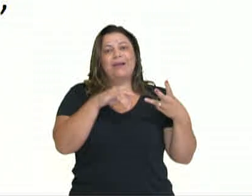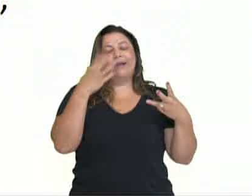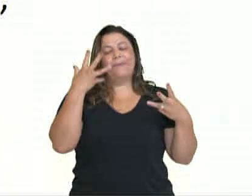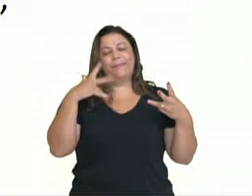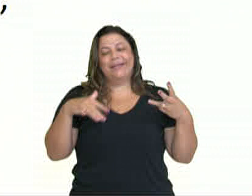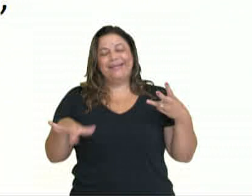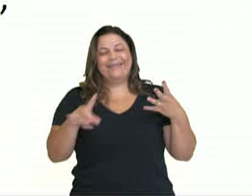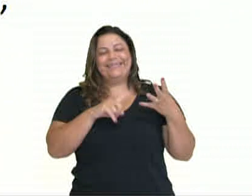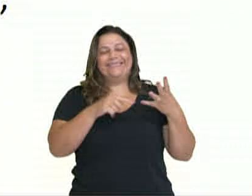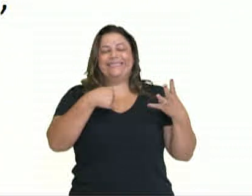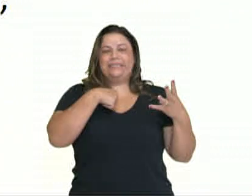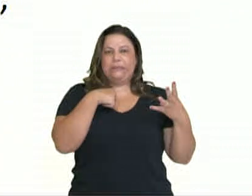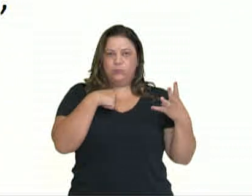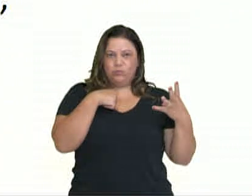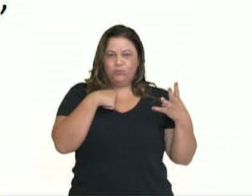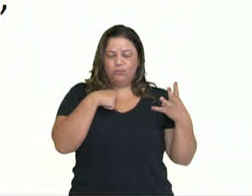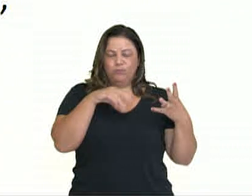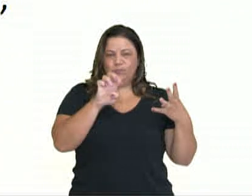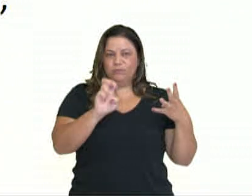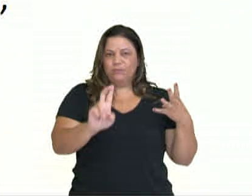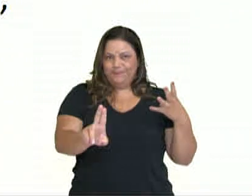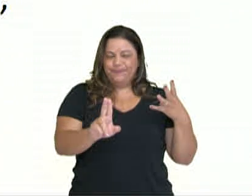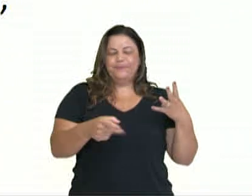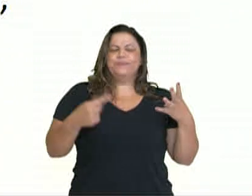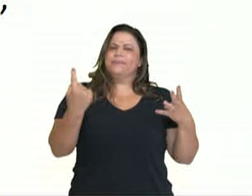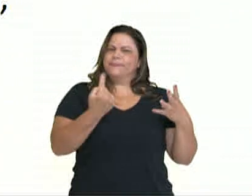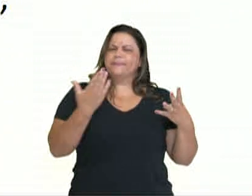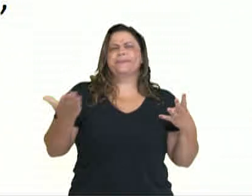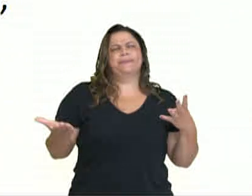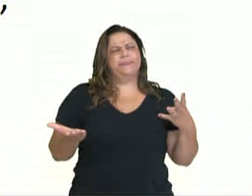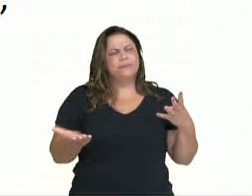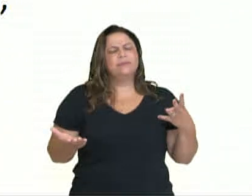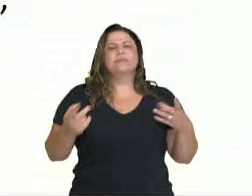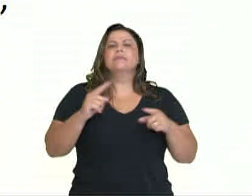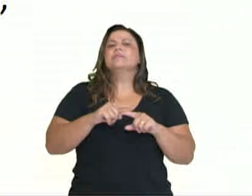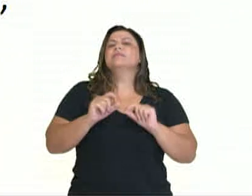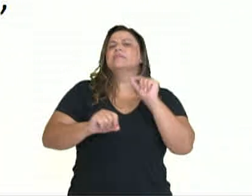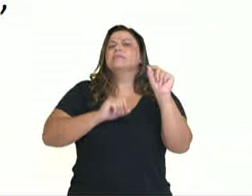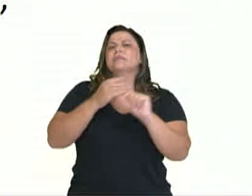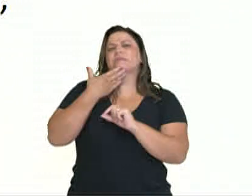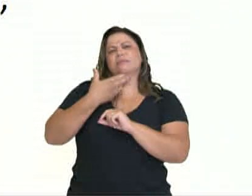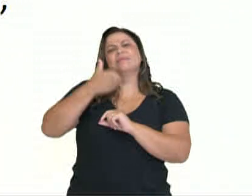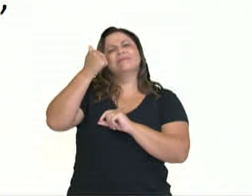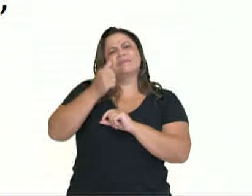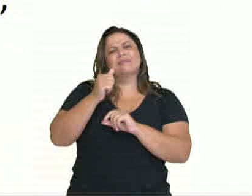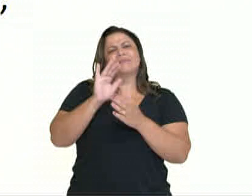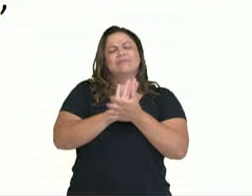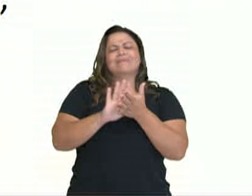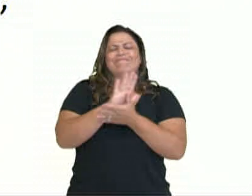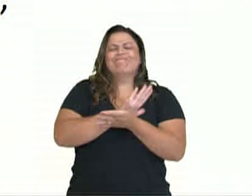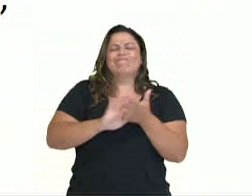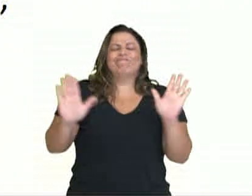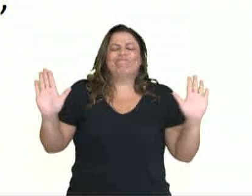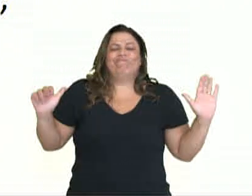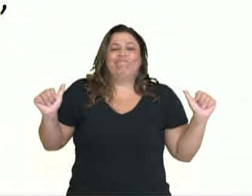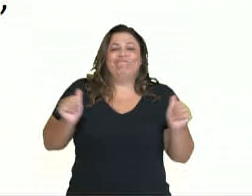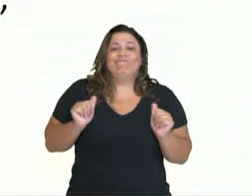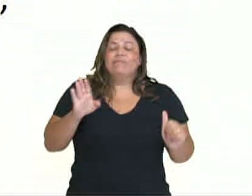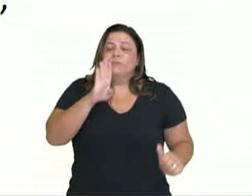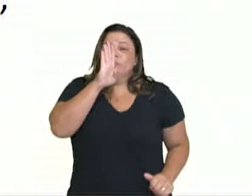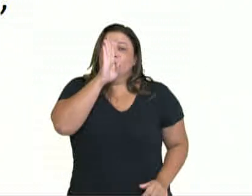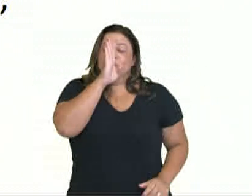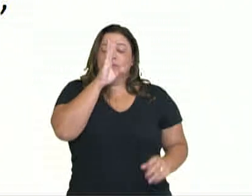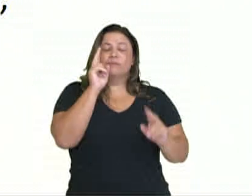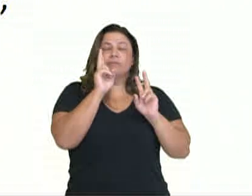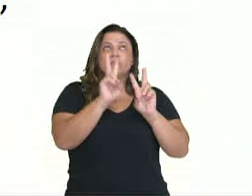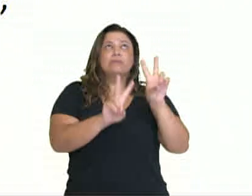eu. Estávamos sós e o melhor ainda era não fazer nada, não dizer nada,